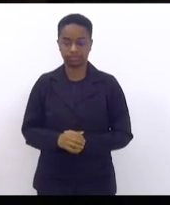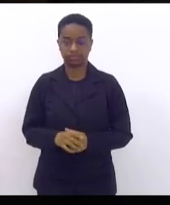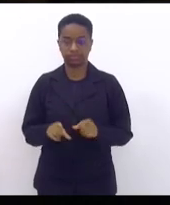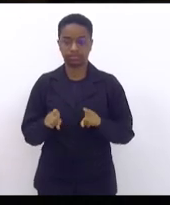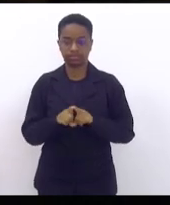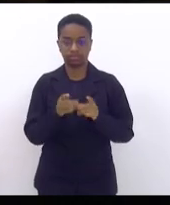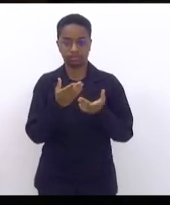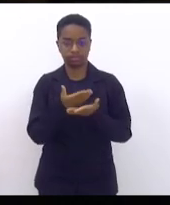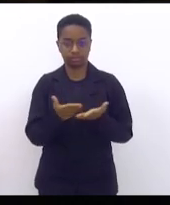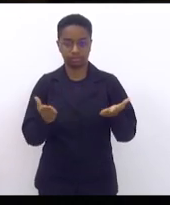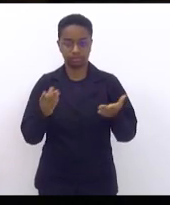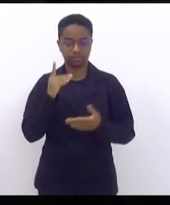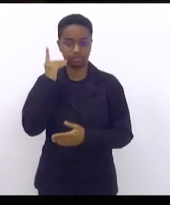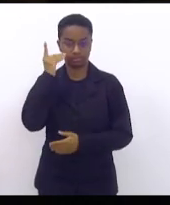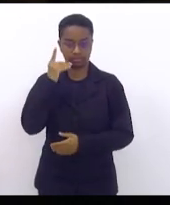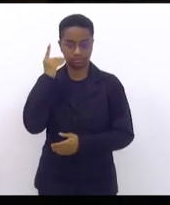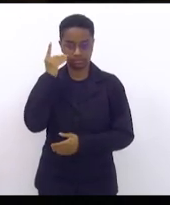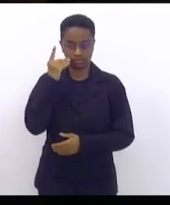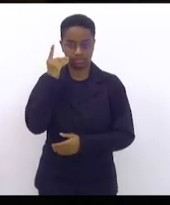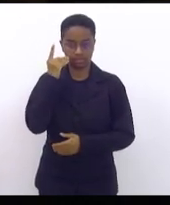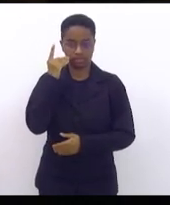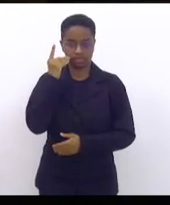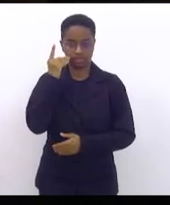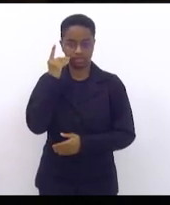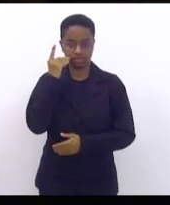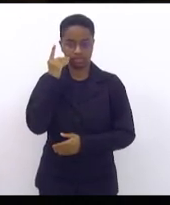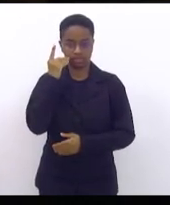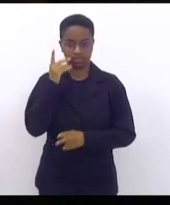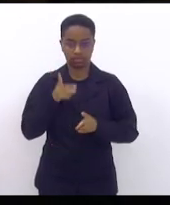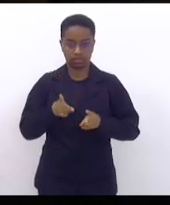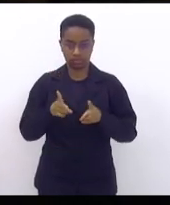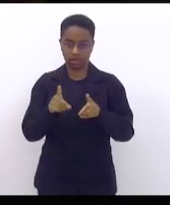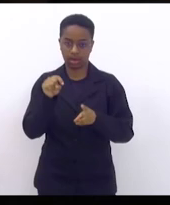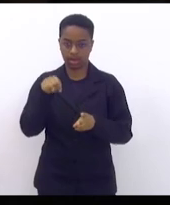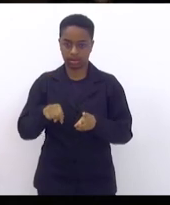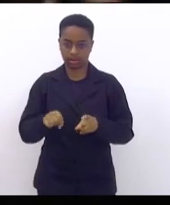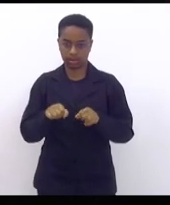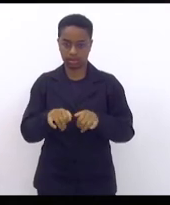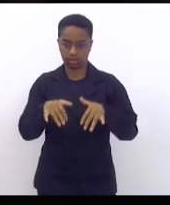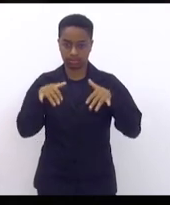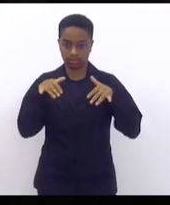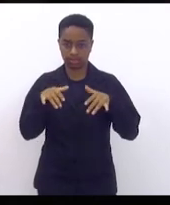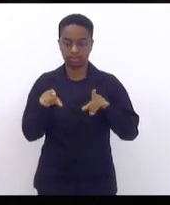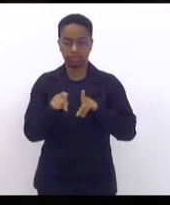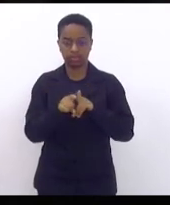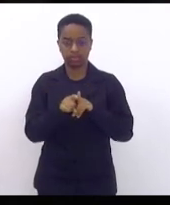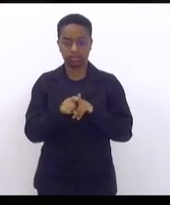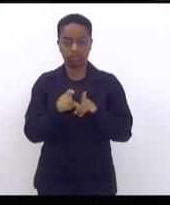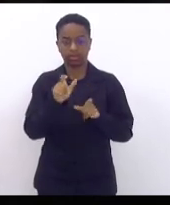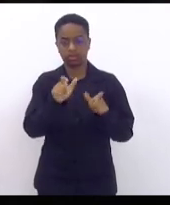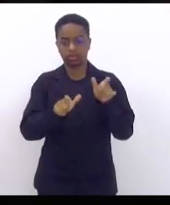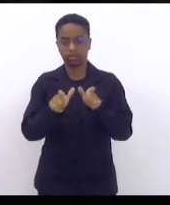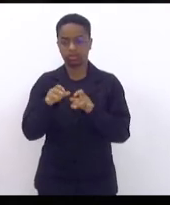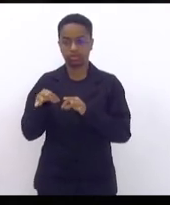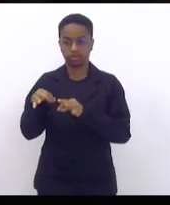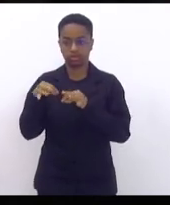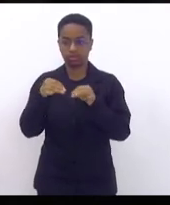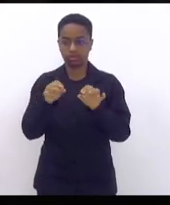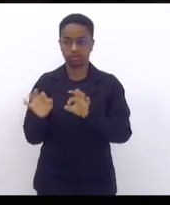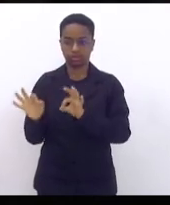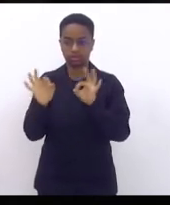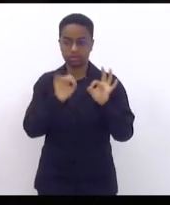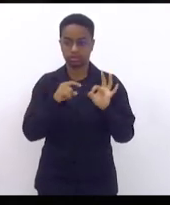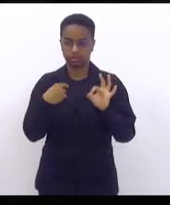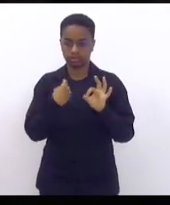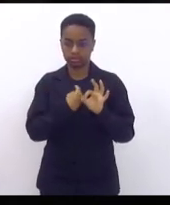senhoras e senhores deputados que se mantêm aqui em plenário e todos aqueles que nos